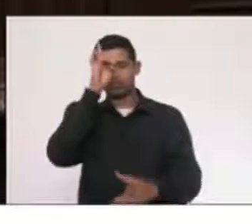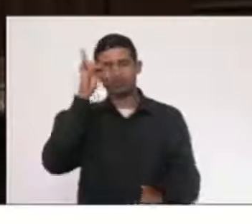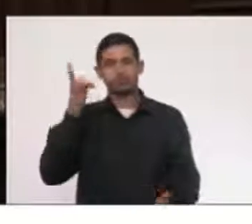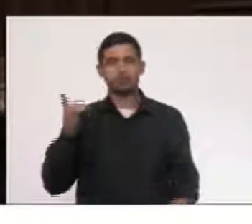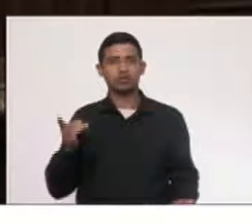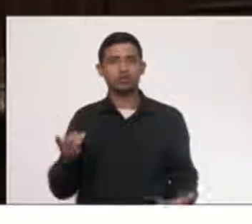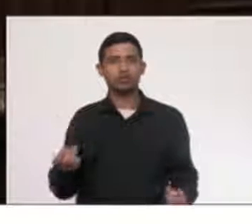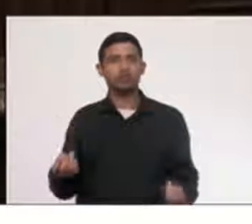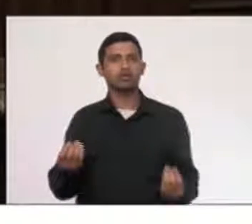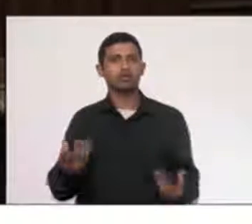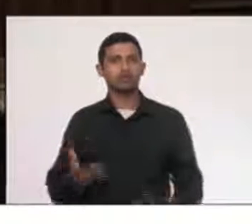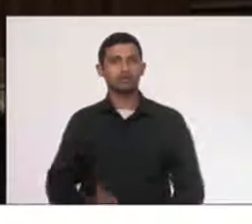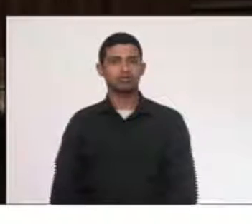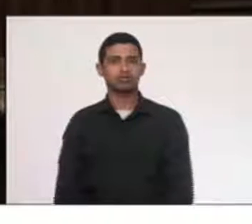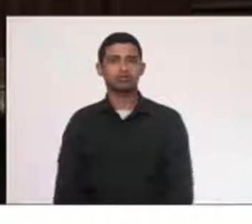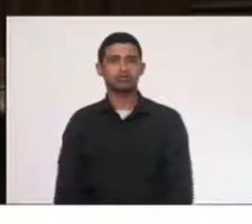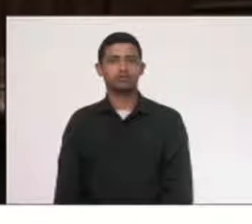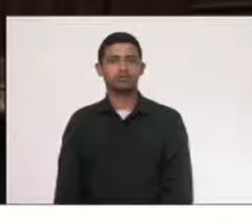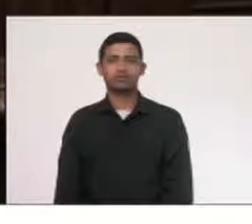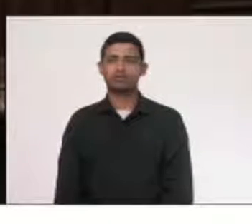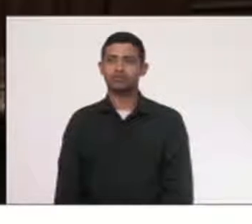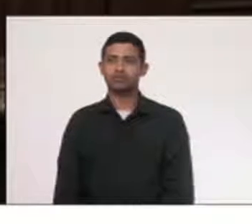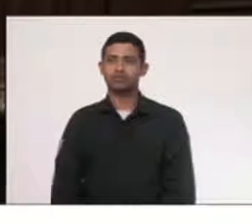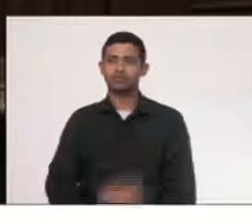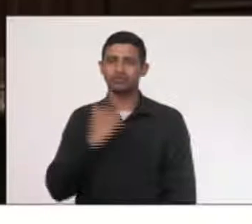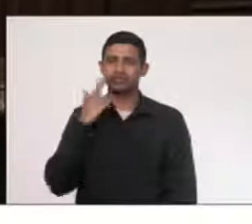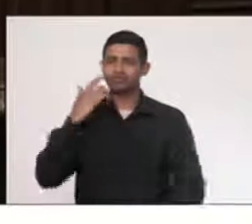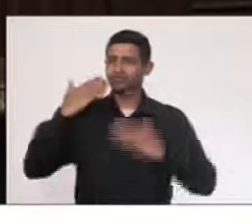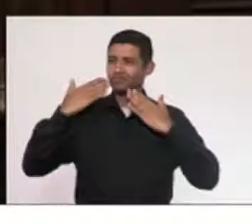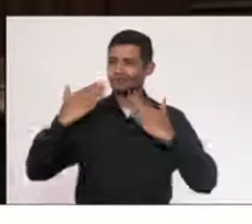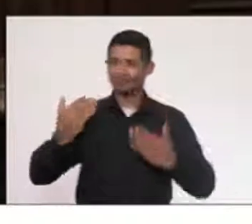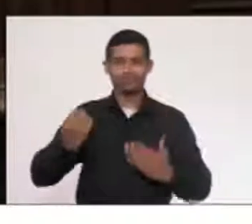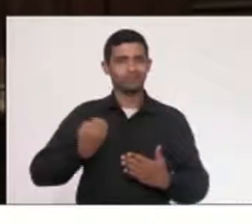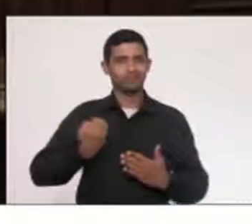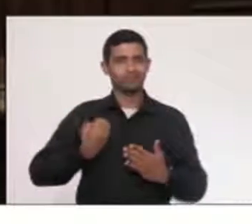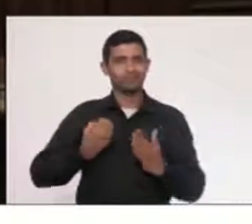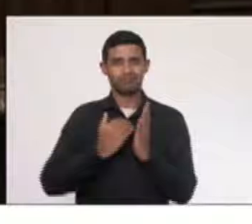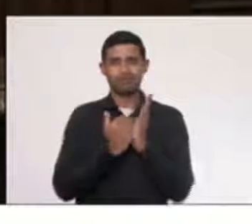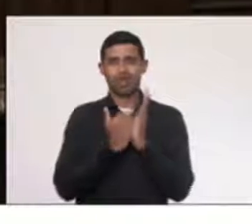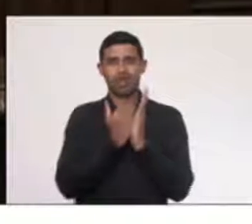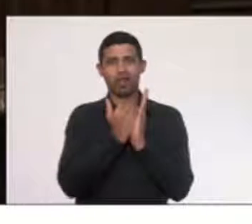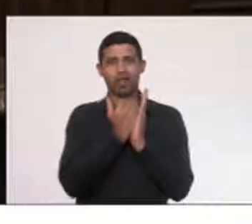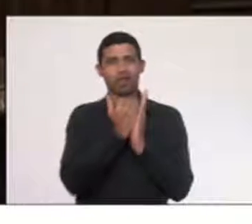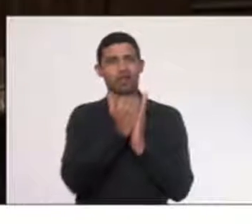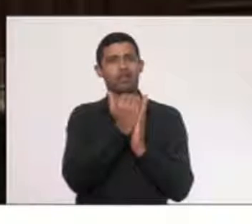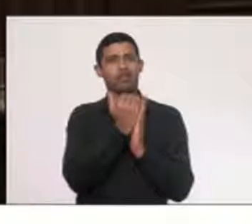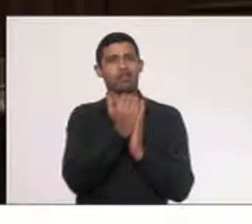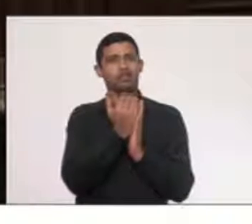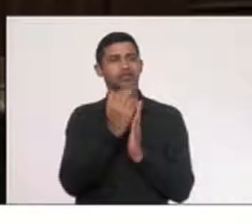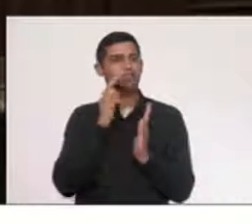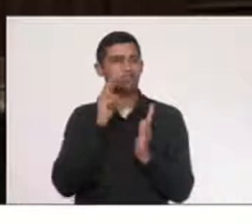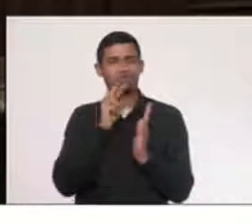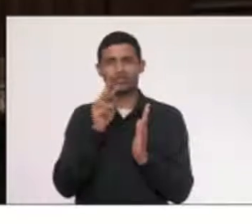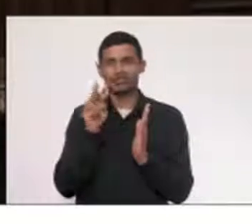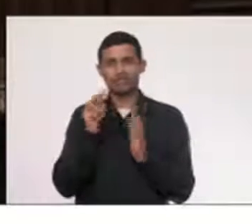e que nos traz para números alarmantes que nós só vimos no ano de